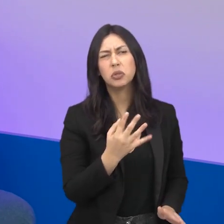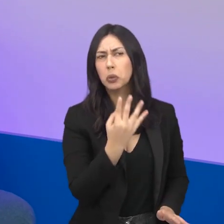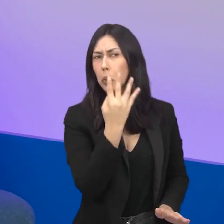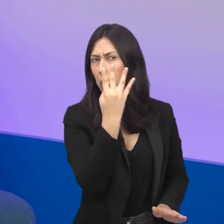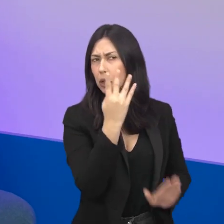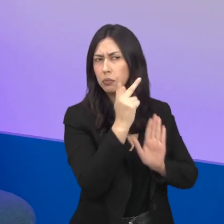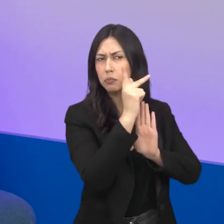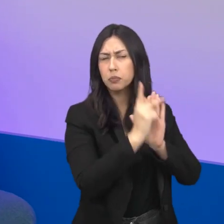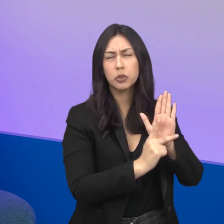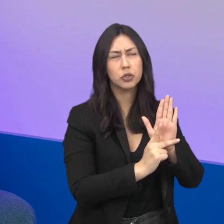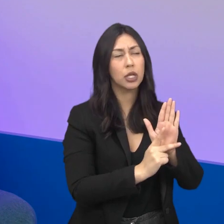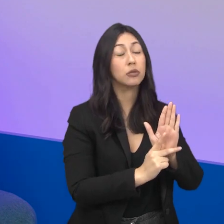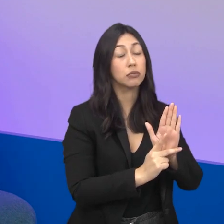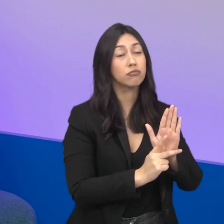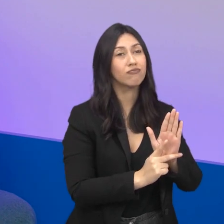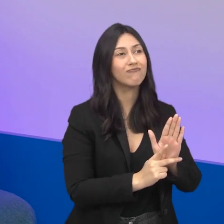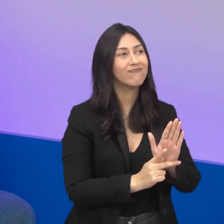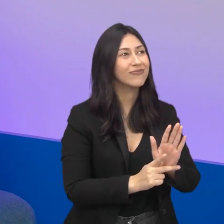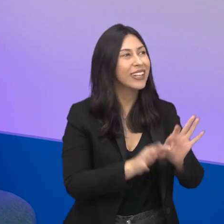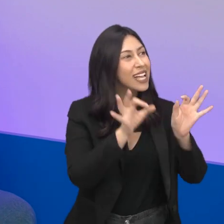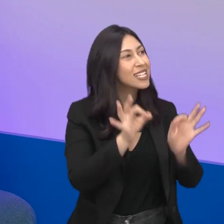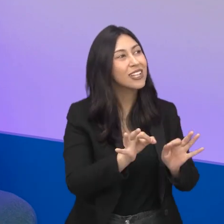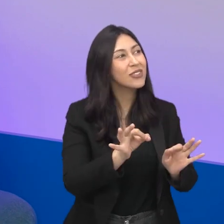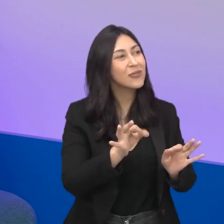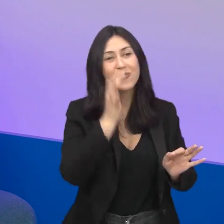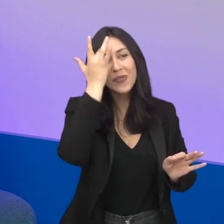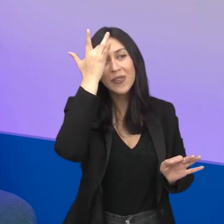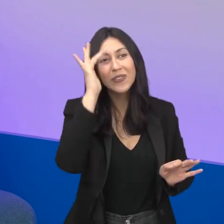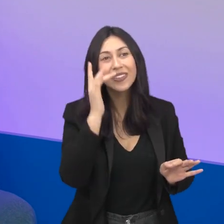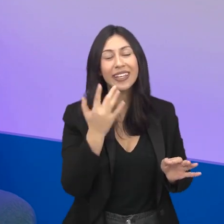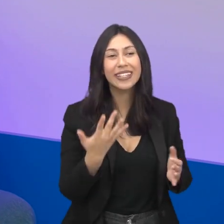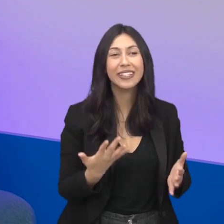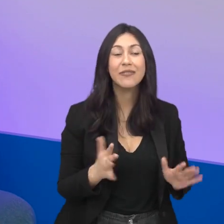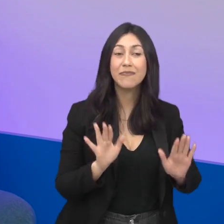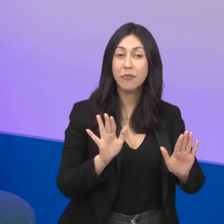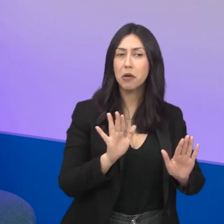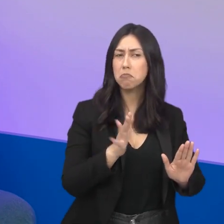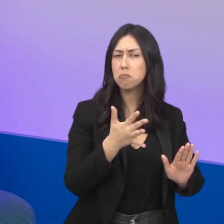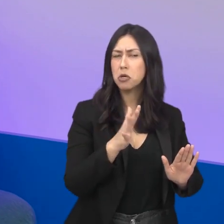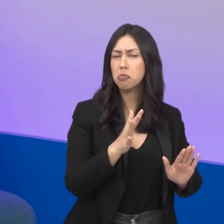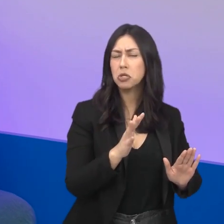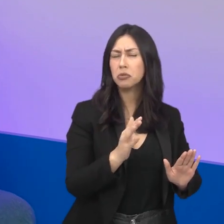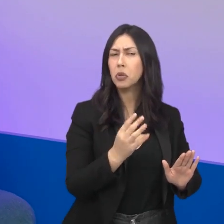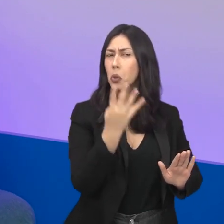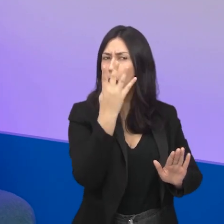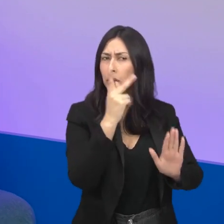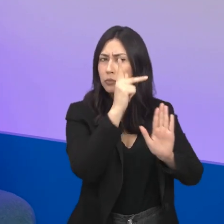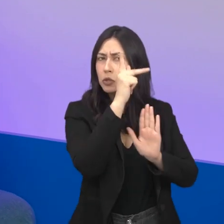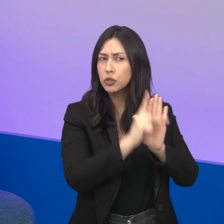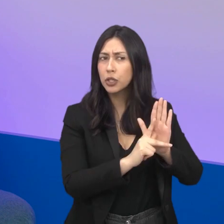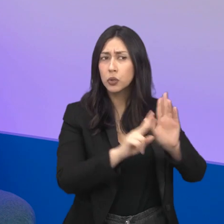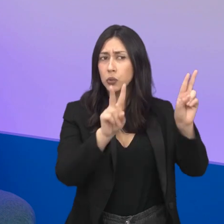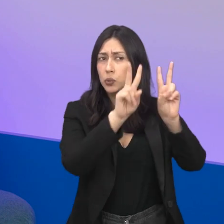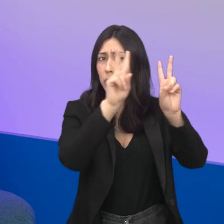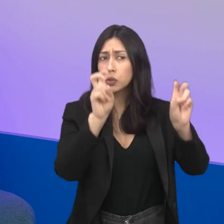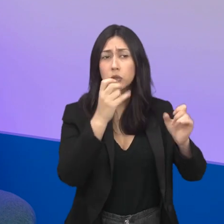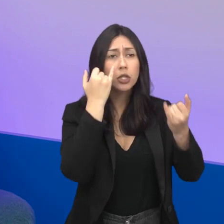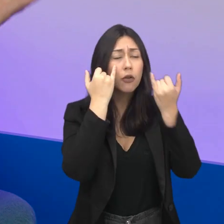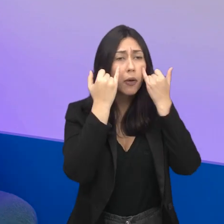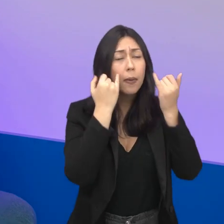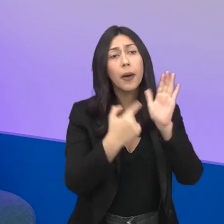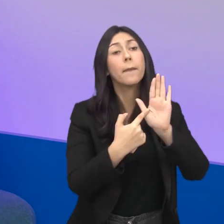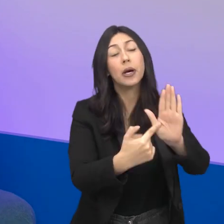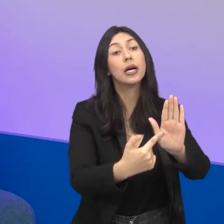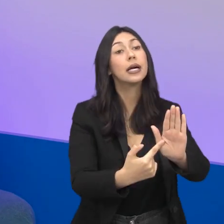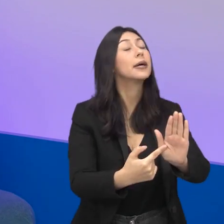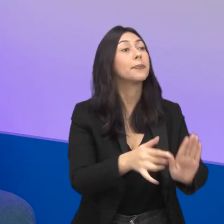uns 3 ou 4 projetos, eu não vou ser preciso aqui, porque eu não fiz colinha antes de vir, mais uns 3 ou 4 projetos tratando de transparência, como,